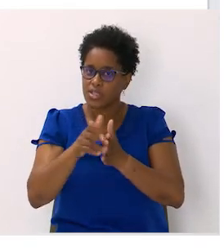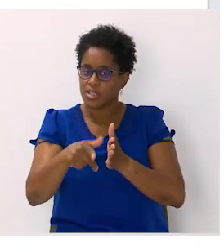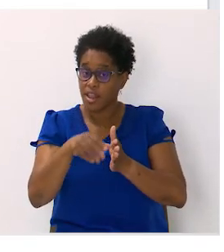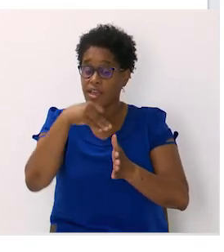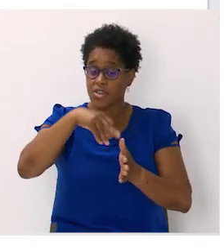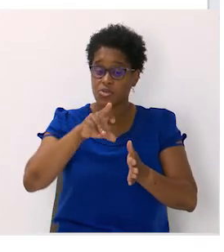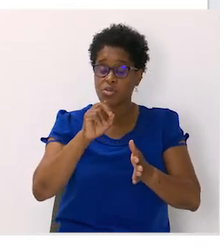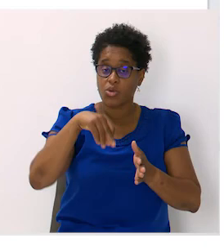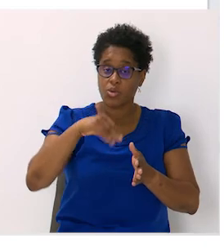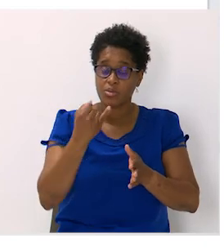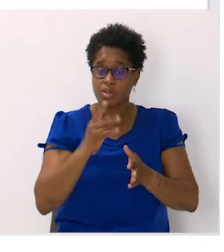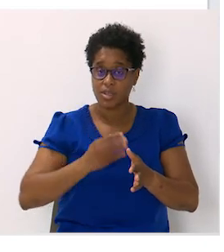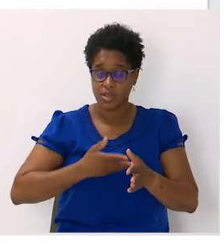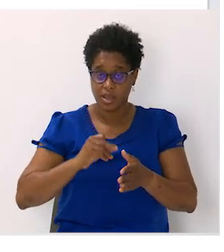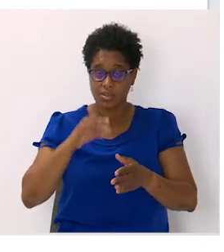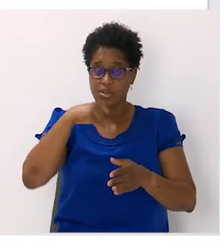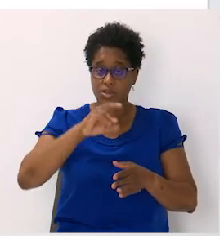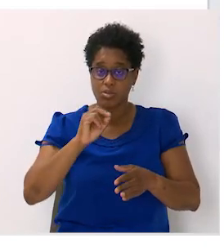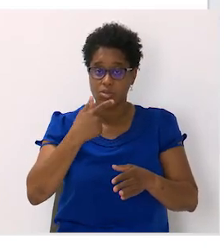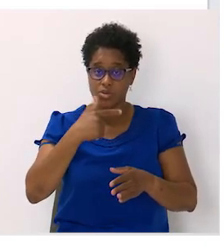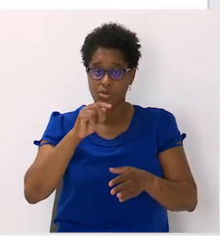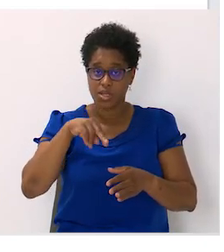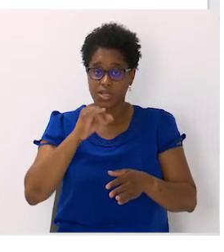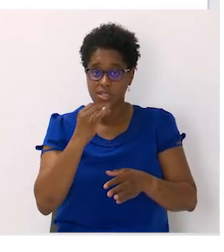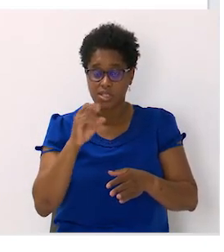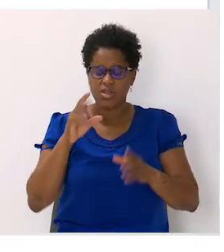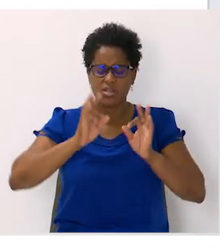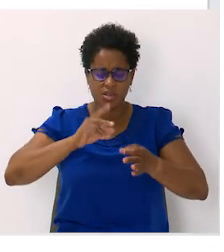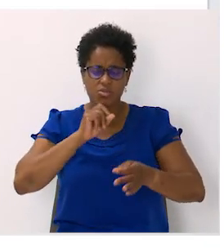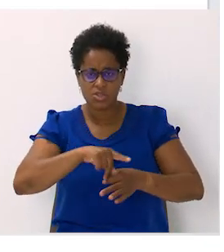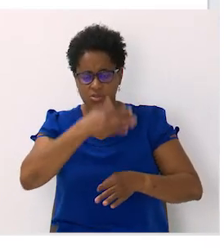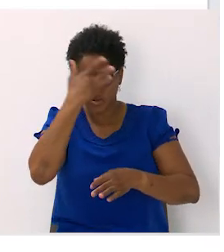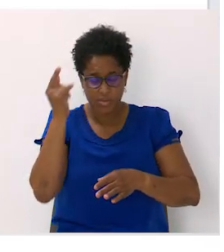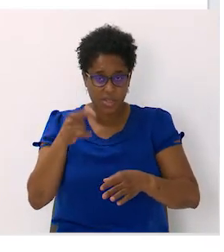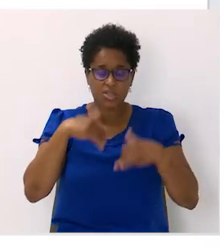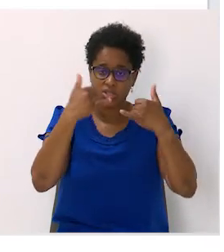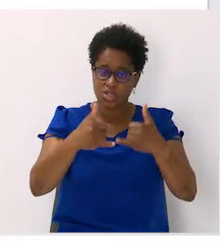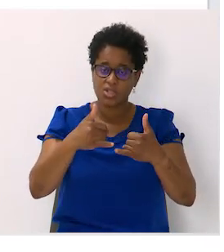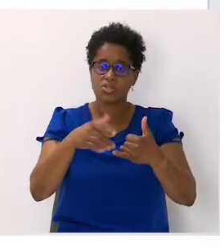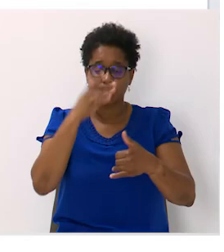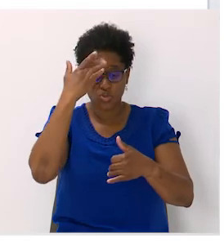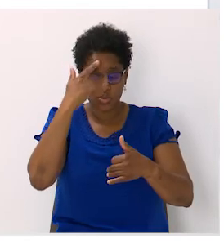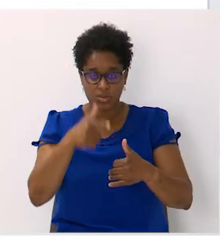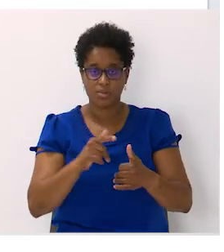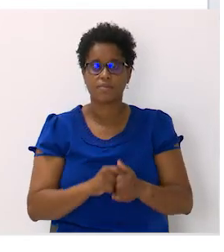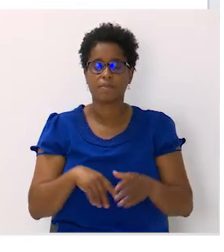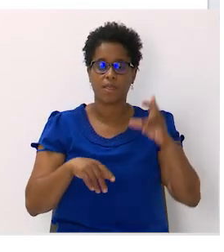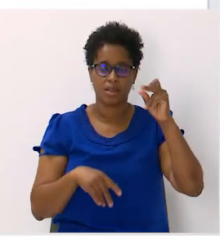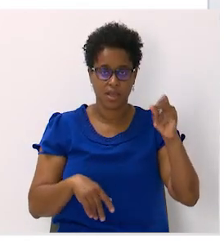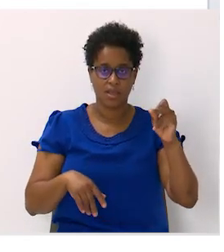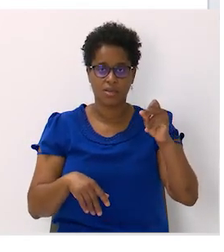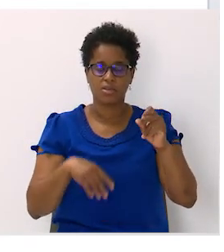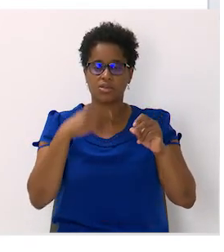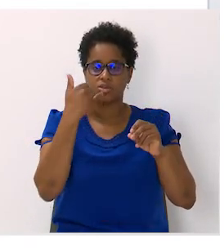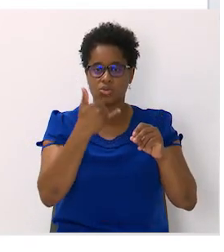Utilize as propriedades de potenciação sempre que é possível para simplificar as seguintes expressões. A linha